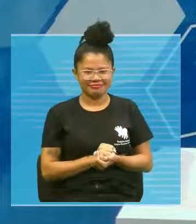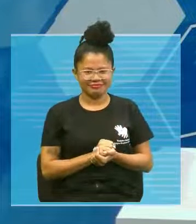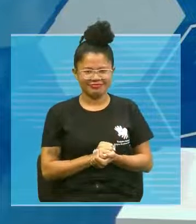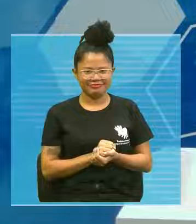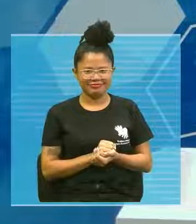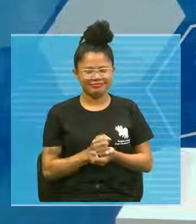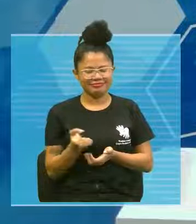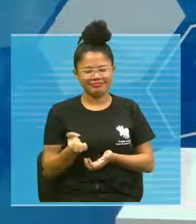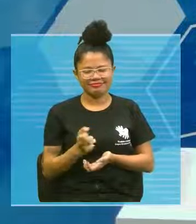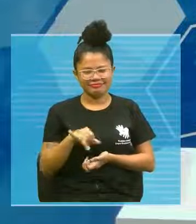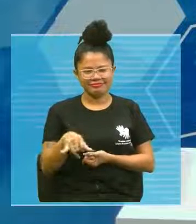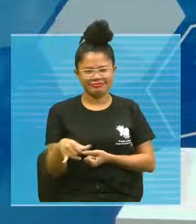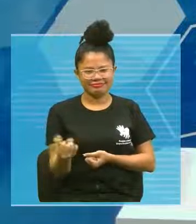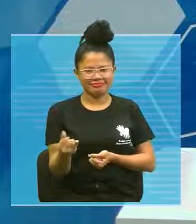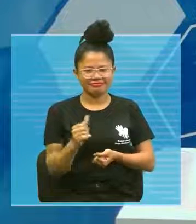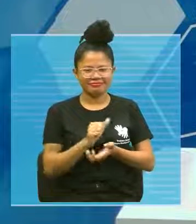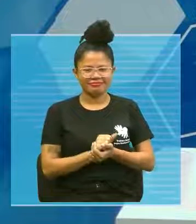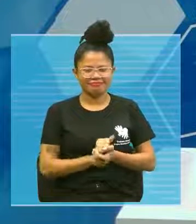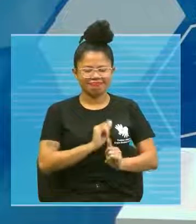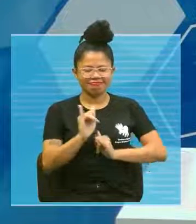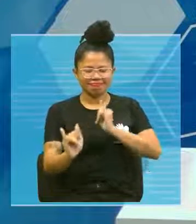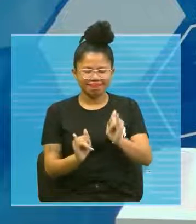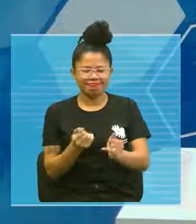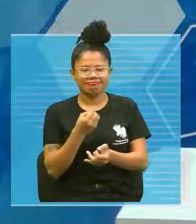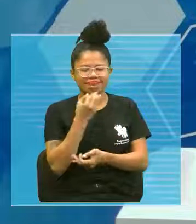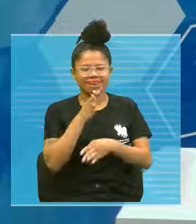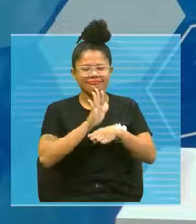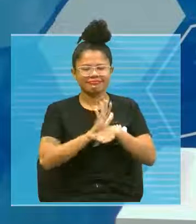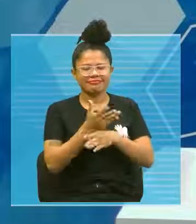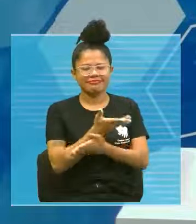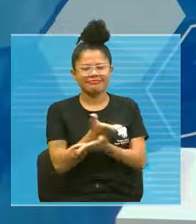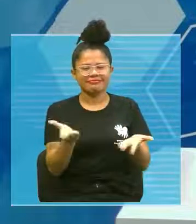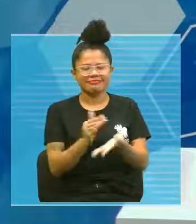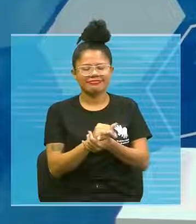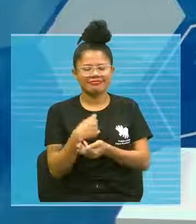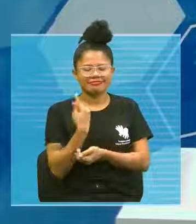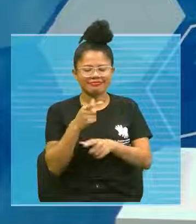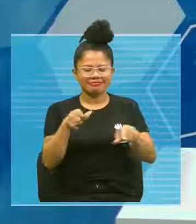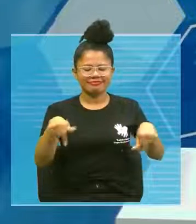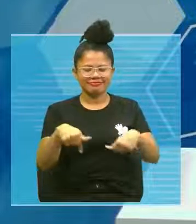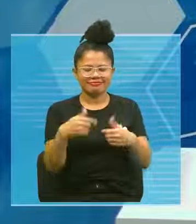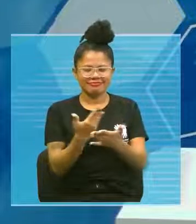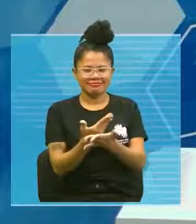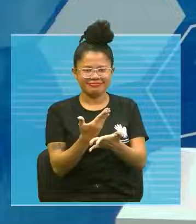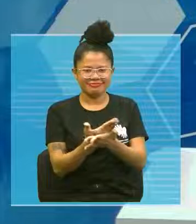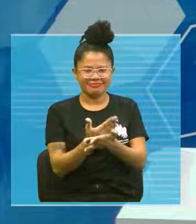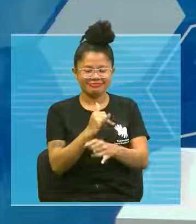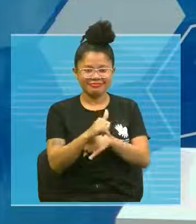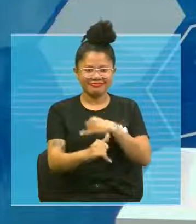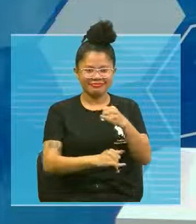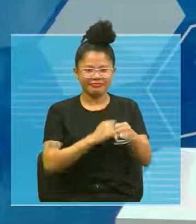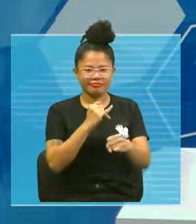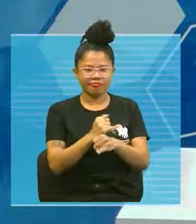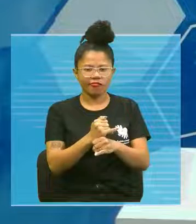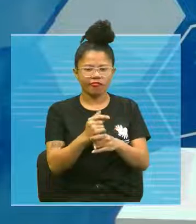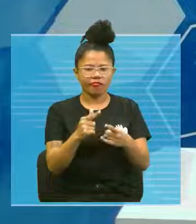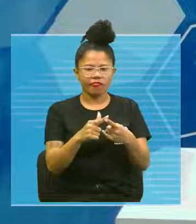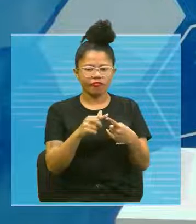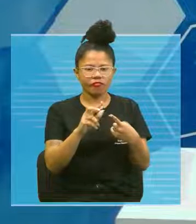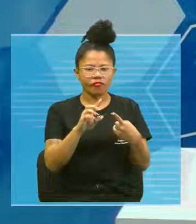queria começar dando mais um Boa tarde a todos na nossa sala de aula virtual ao